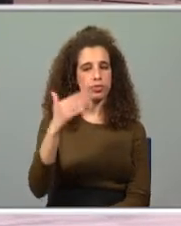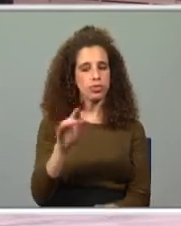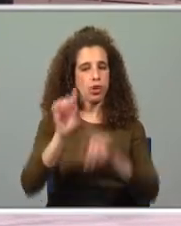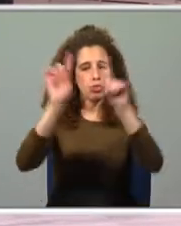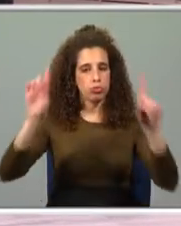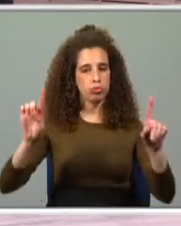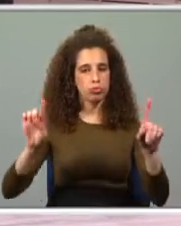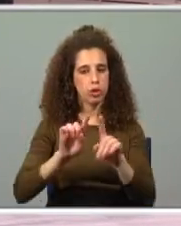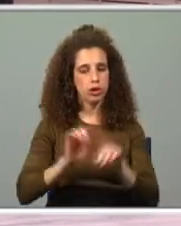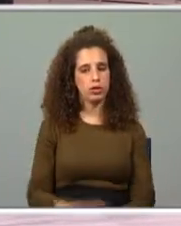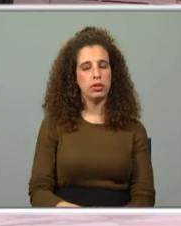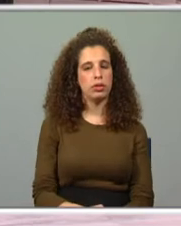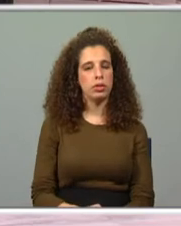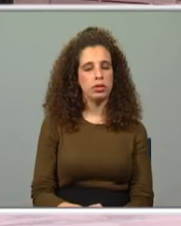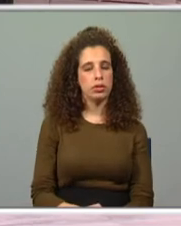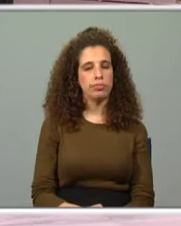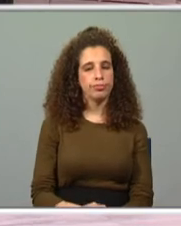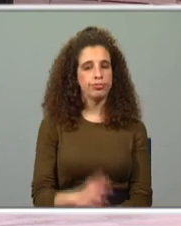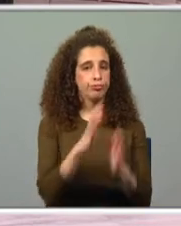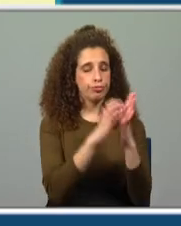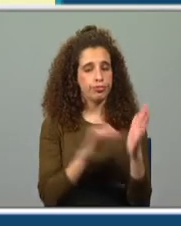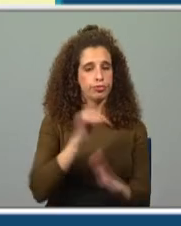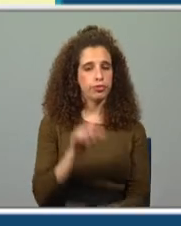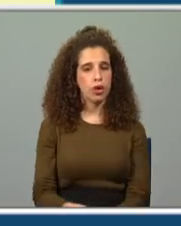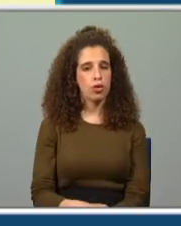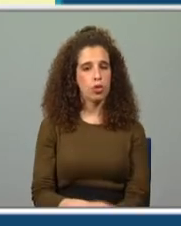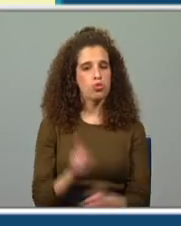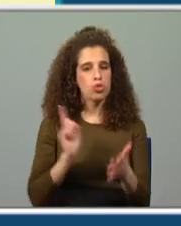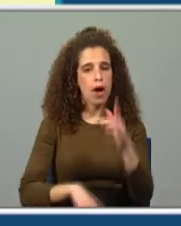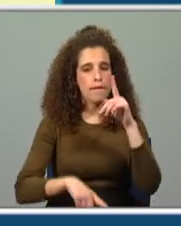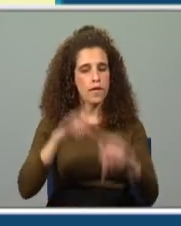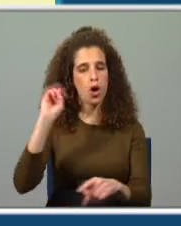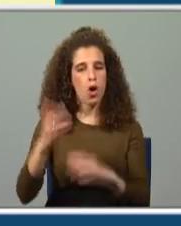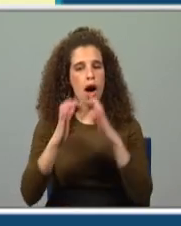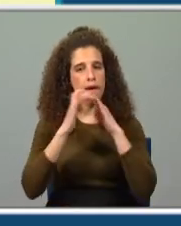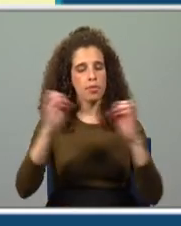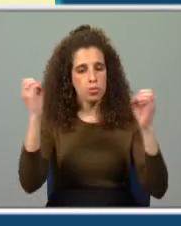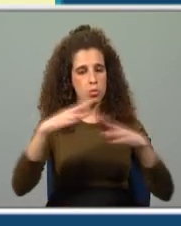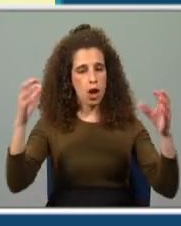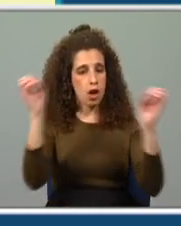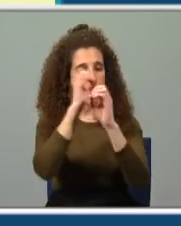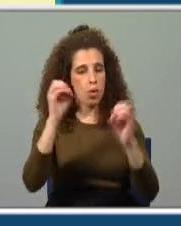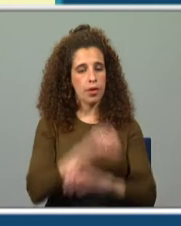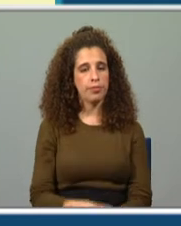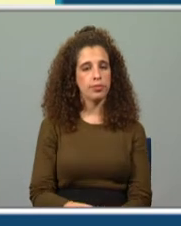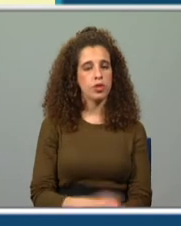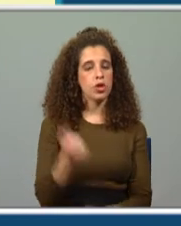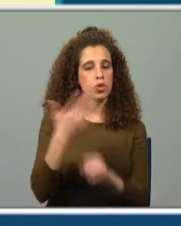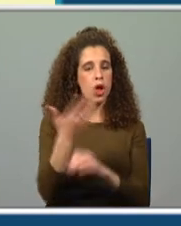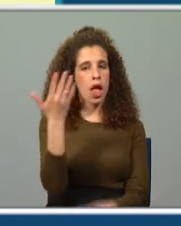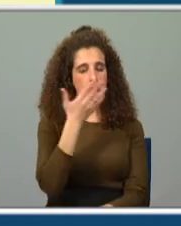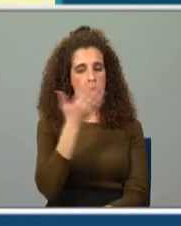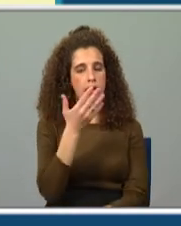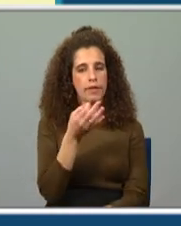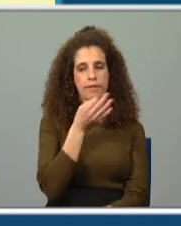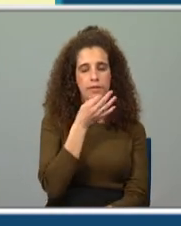quadro da nossa obra de hoje, o Toque e Foge ou Flauta Sem Mágica. Quadro, nós nos outros blocos